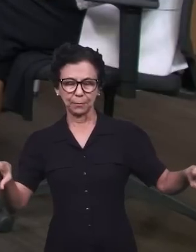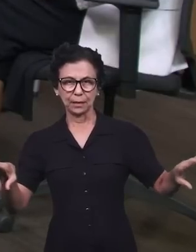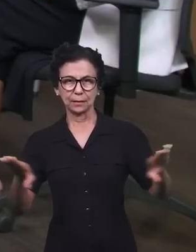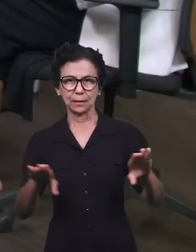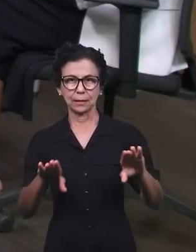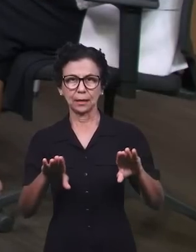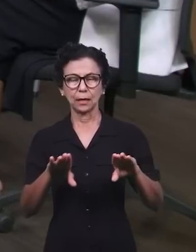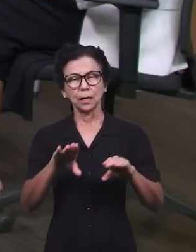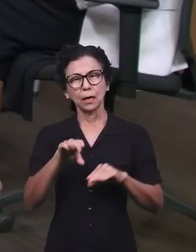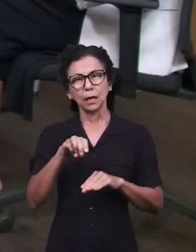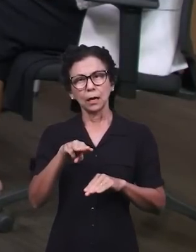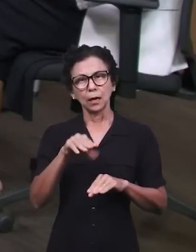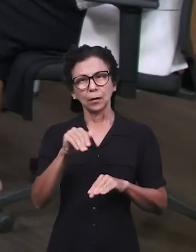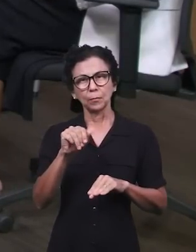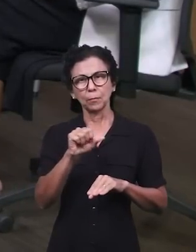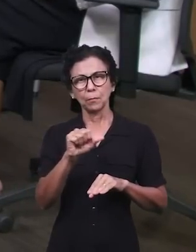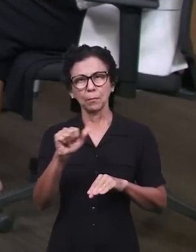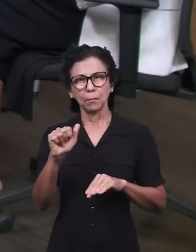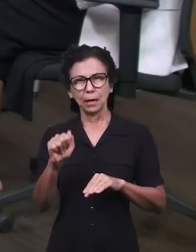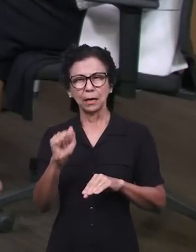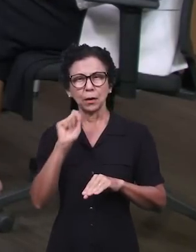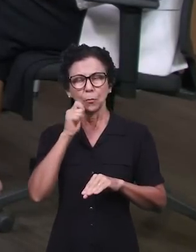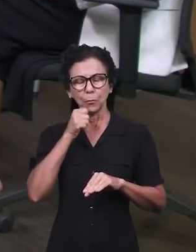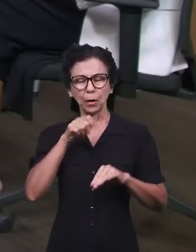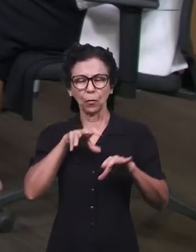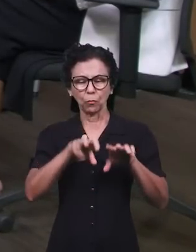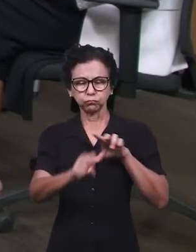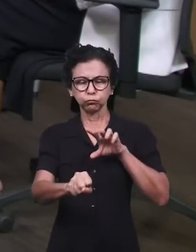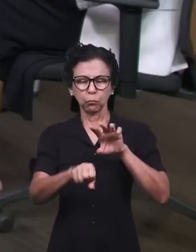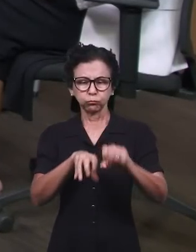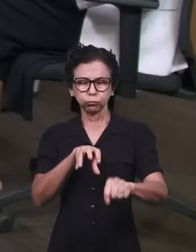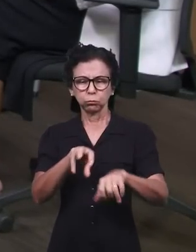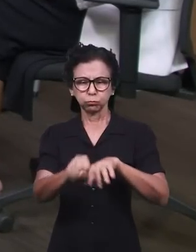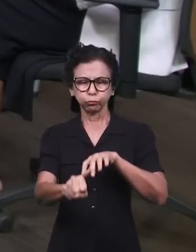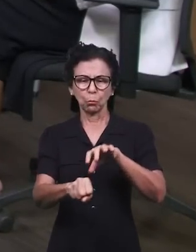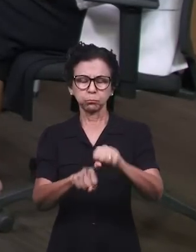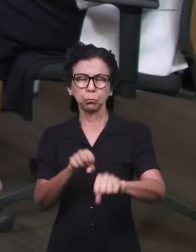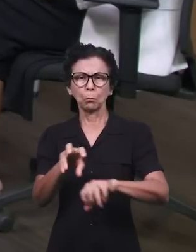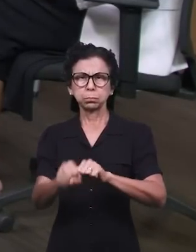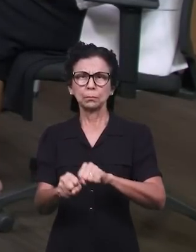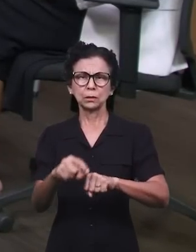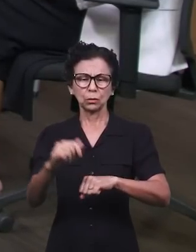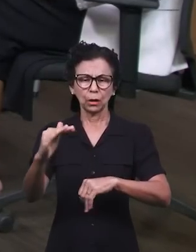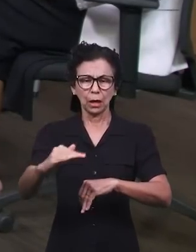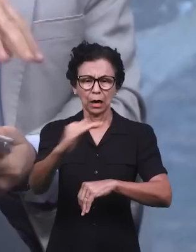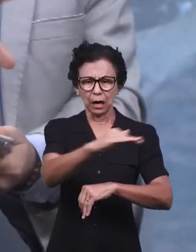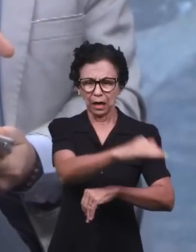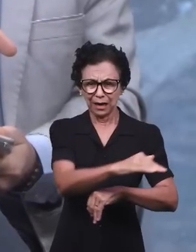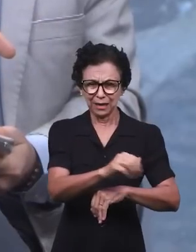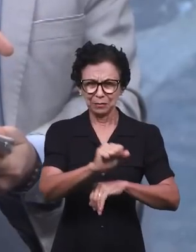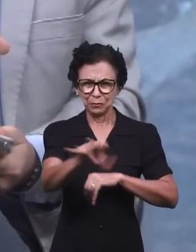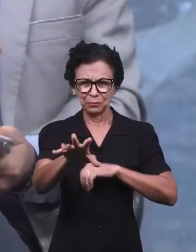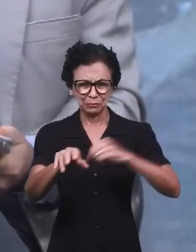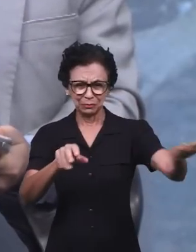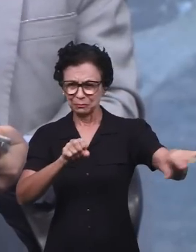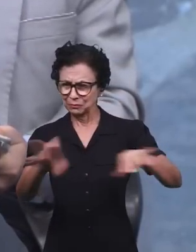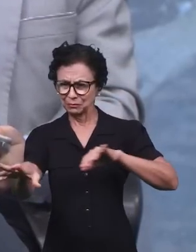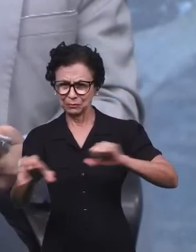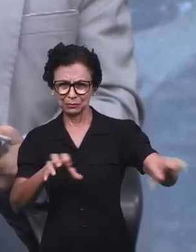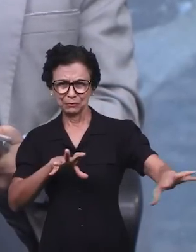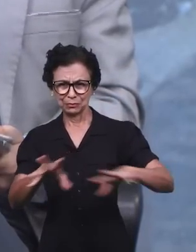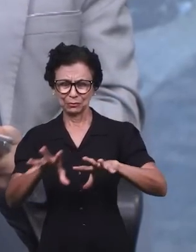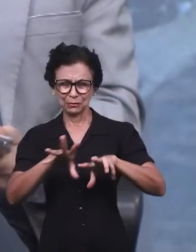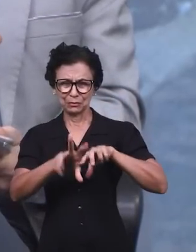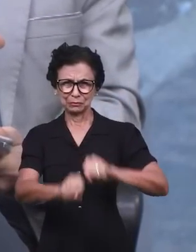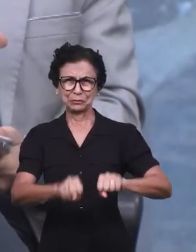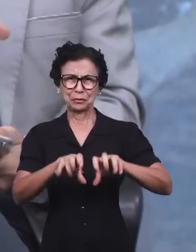era feita na amassadeira. Então, se tinha rã na amassadeira, qual era o problema? Você vai fazer o pão e vai com a ranzinha